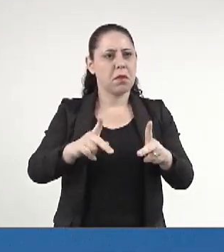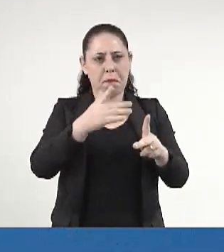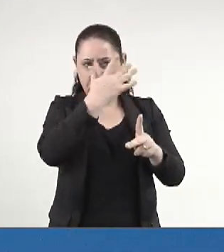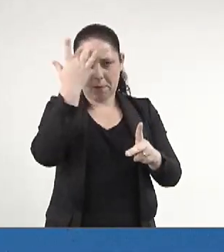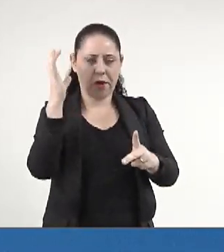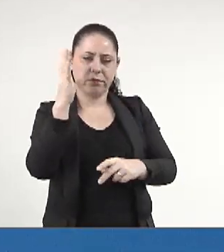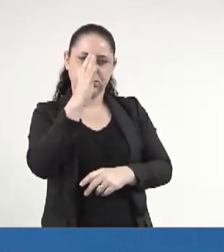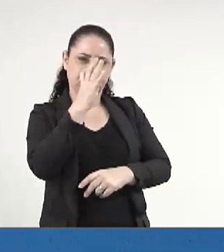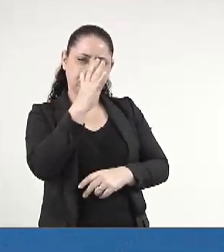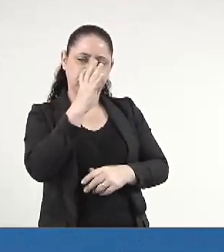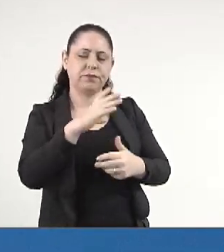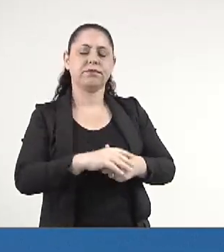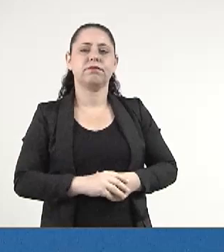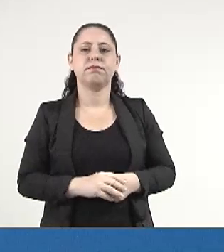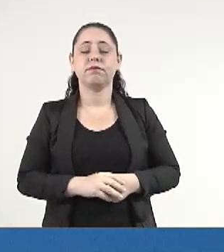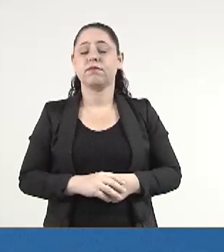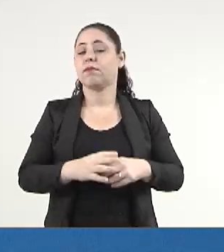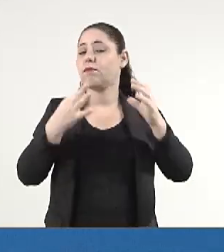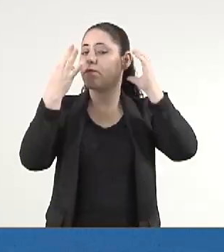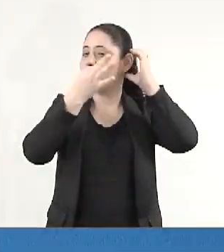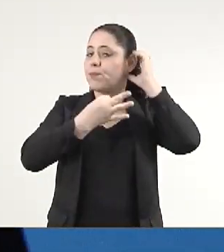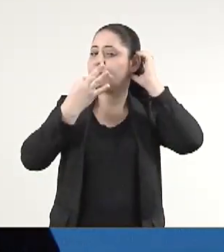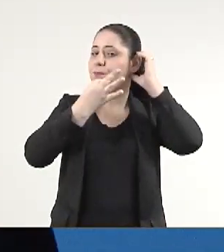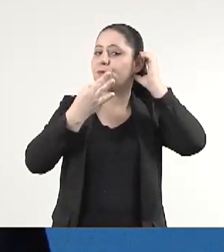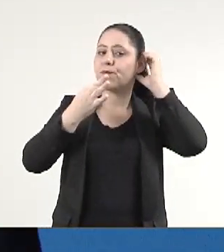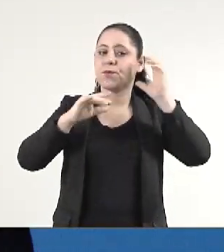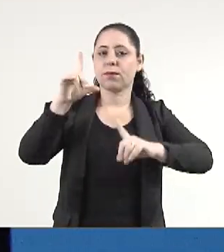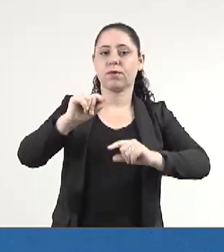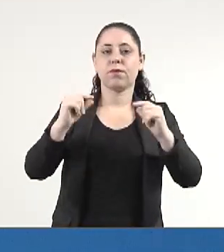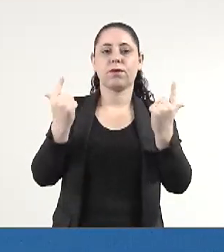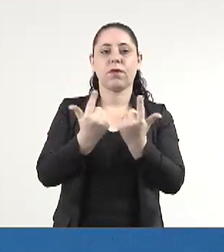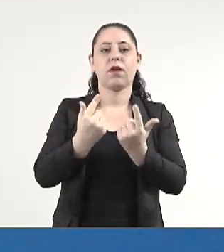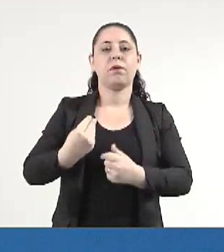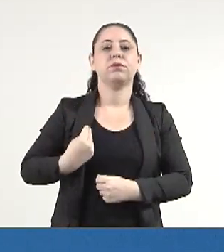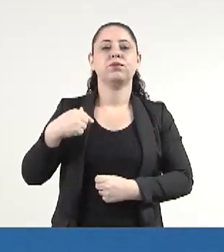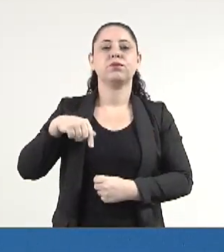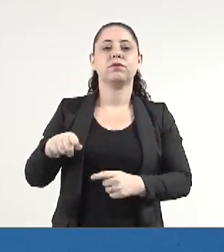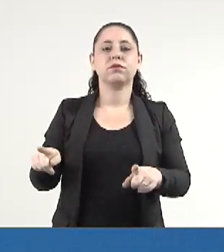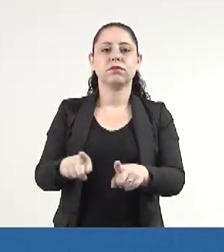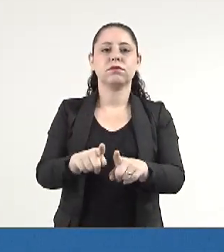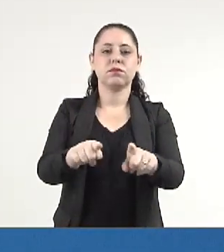nos assiste, pela rádio, pela televisão, pessoalmente aqui.